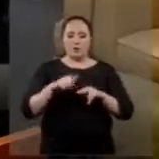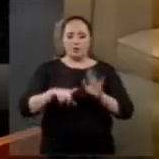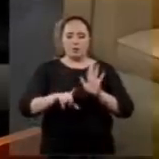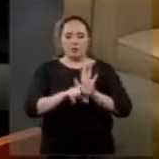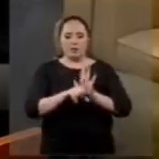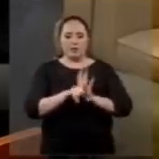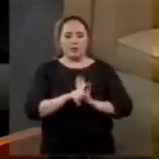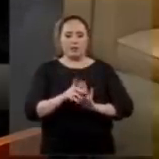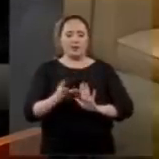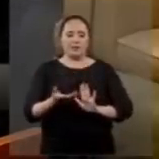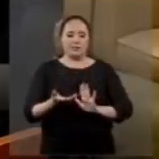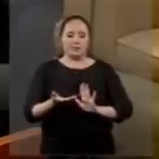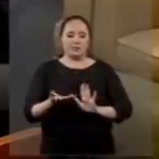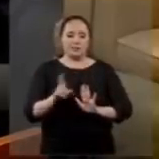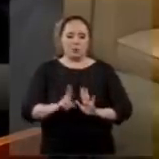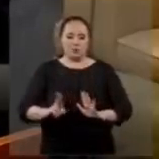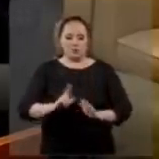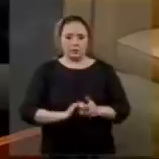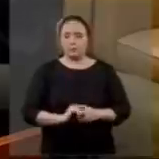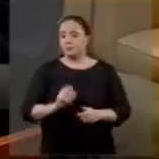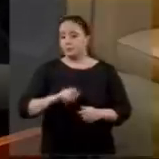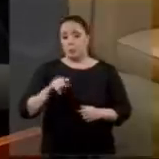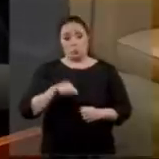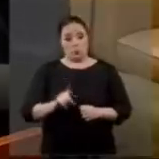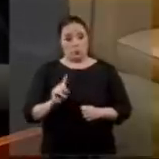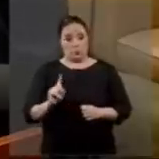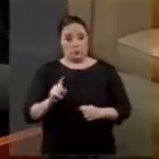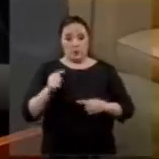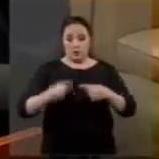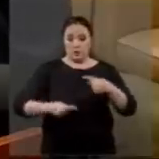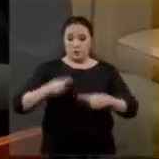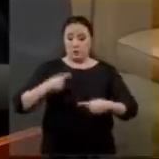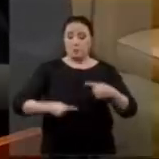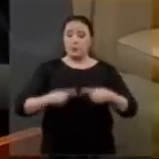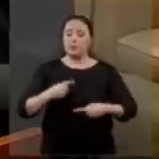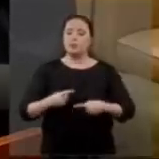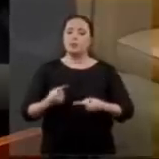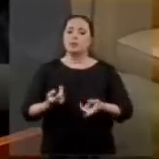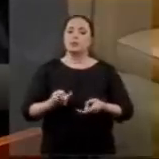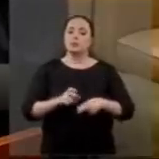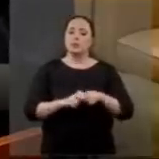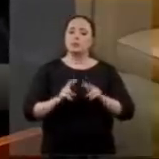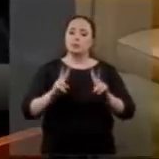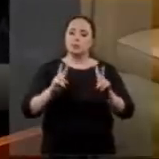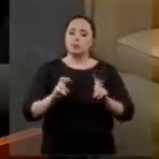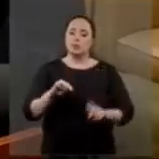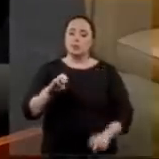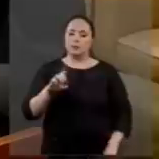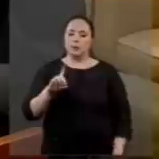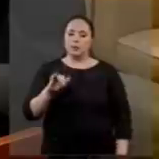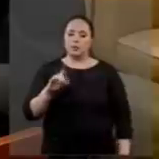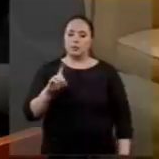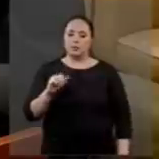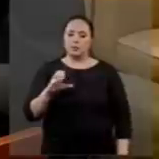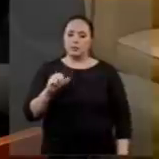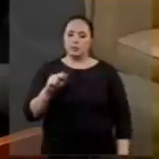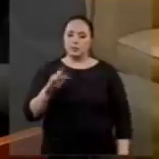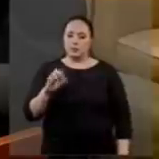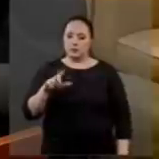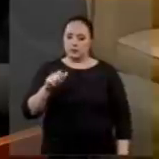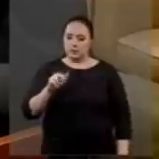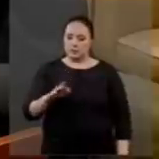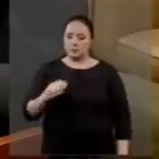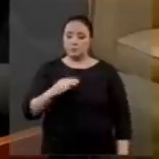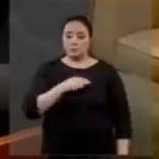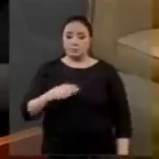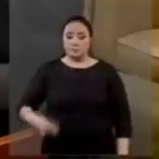dispositivo estadualizada. Não é esse o caso, né? Nos debates travados por ocasião da apreciação da medida cautelar, o eminente